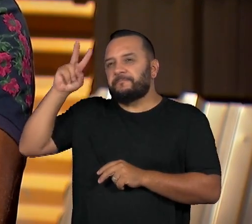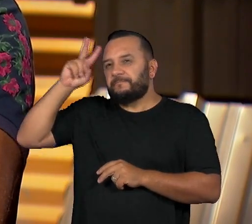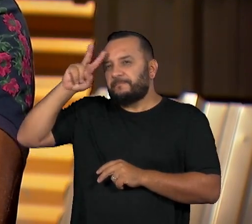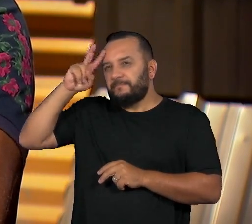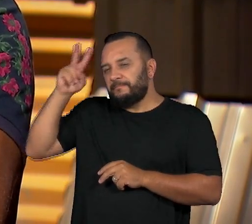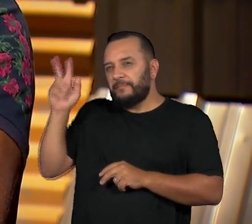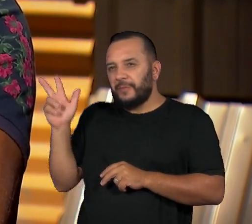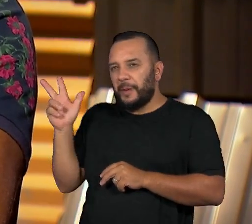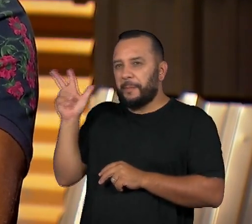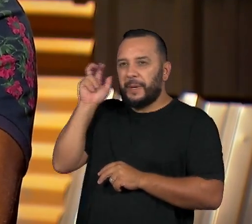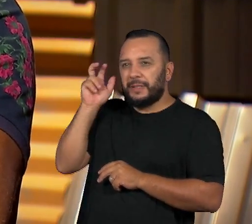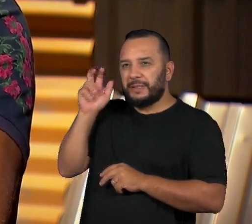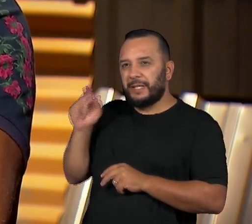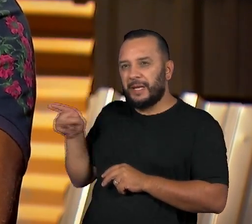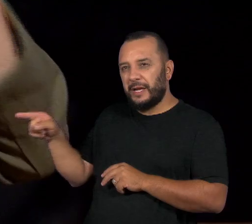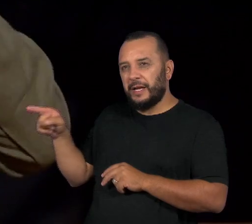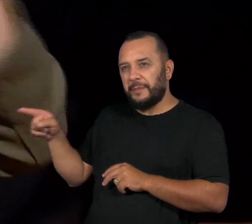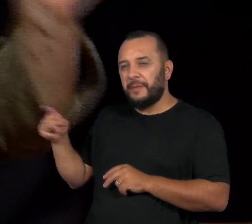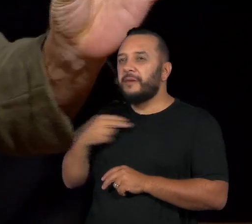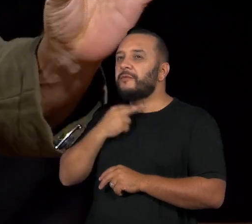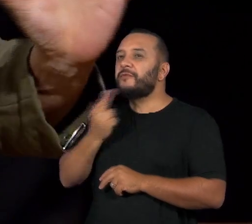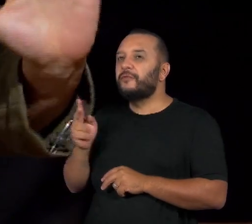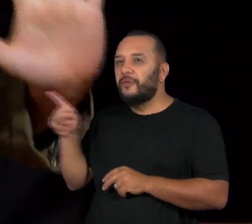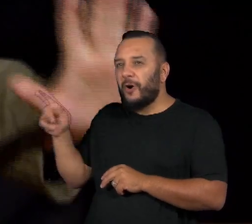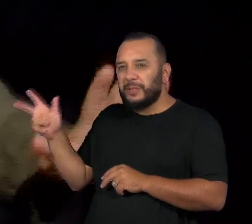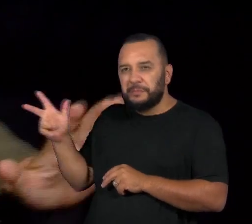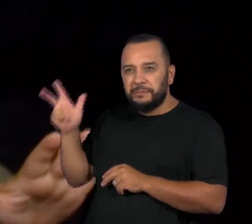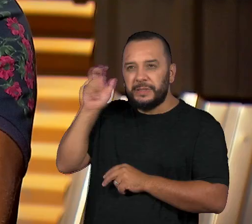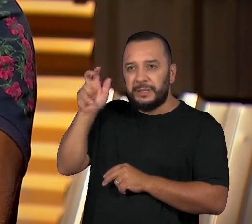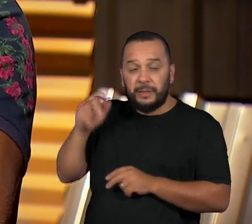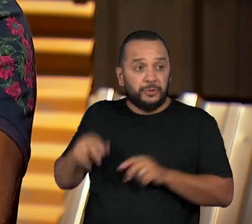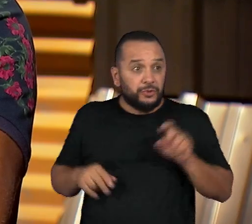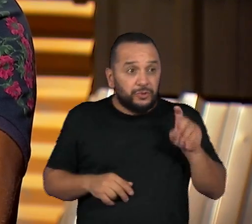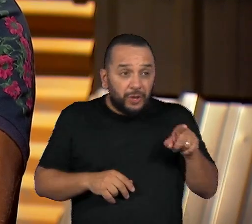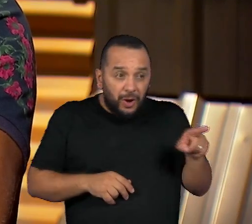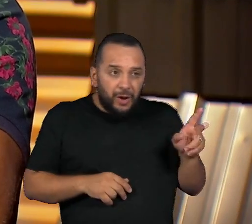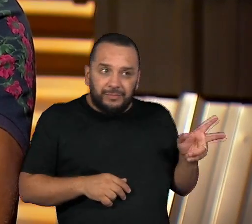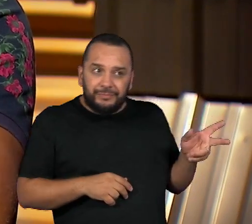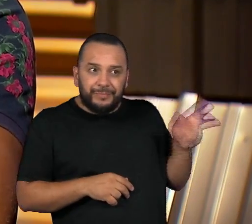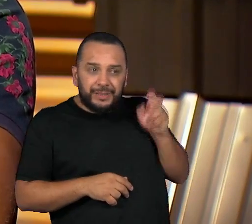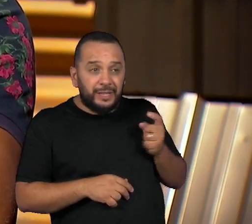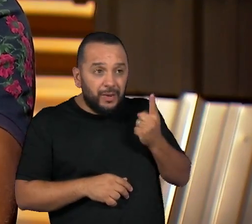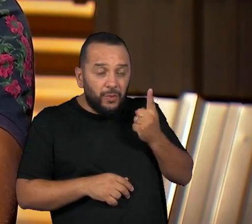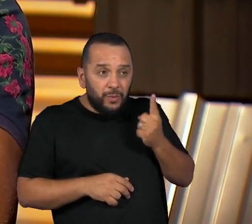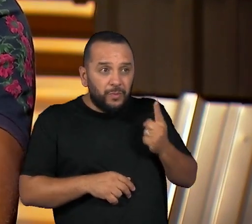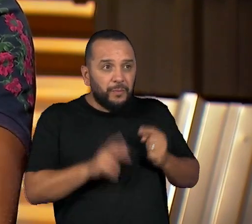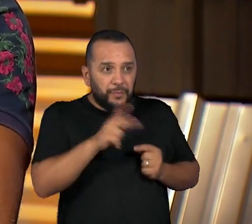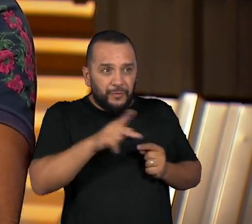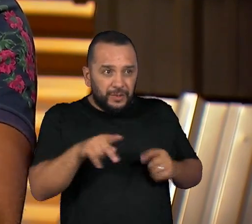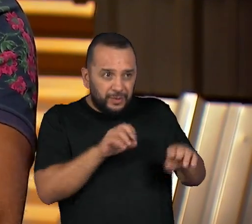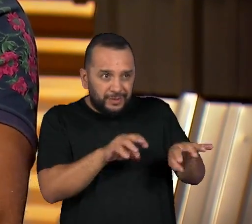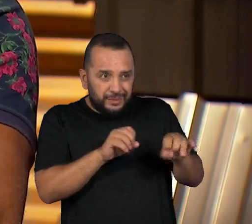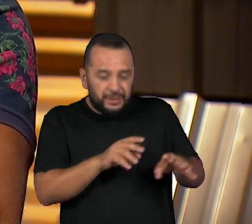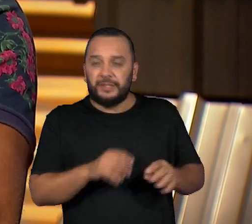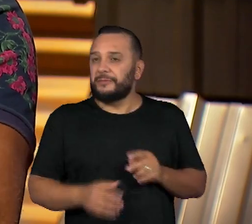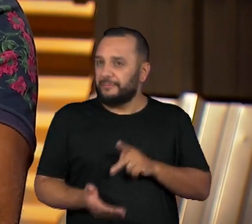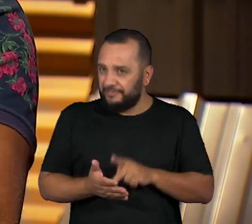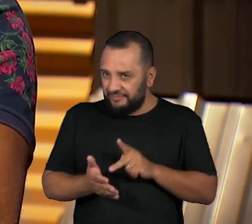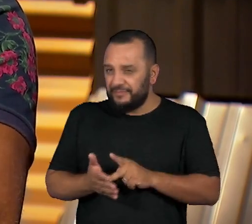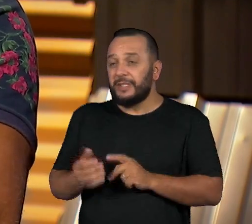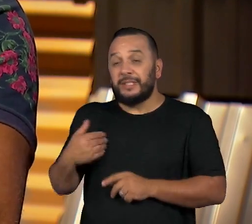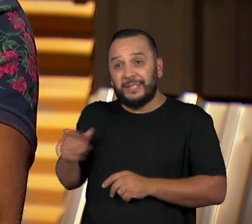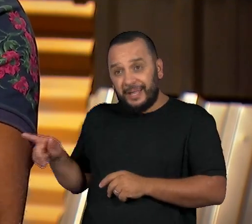identificar somente aquela voz. Claro. Sintonizar aquele rádio. Sintonizar só aquela voz. E isso ajuda muito, porque na verdade